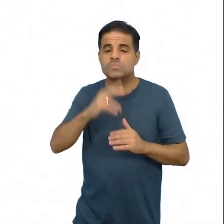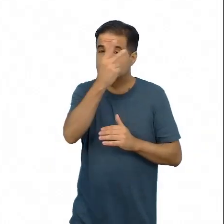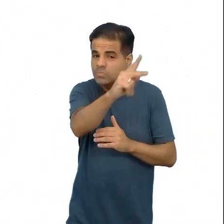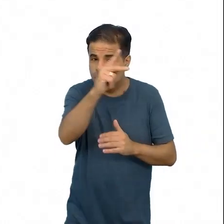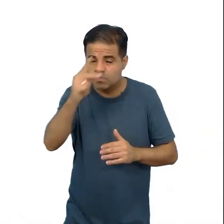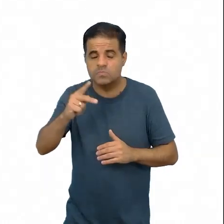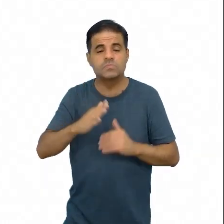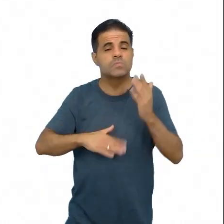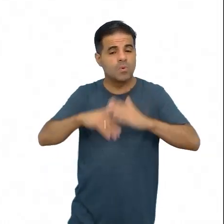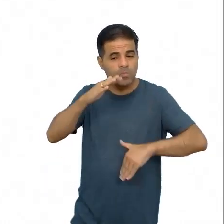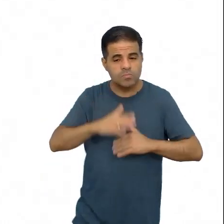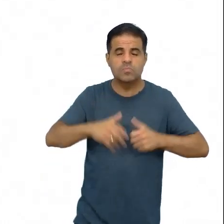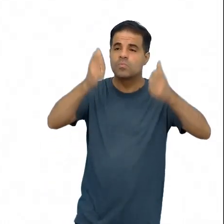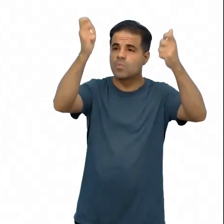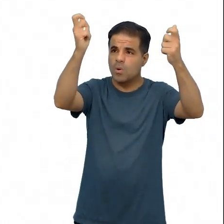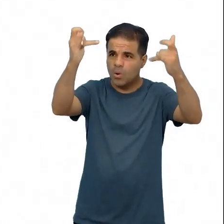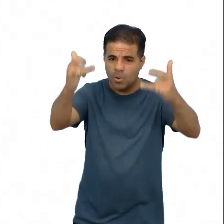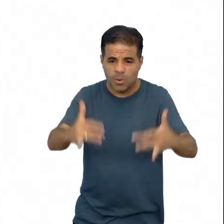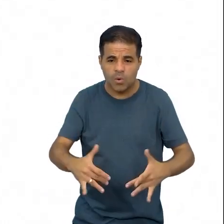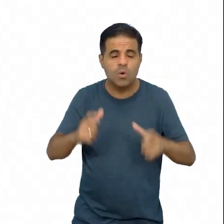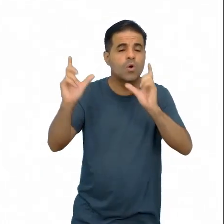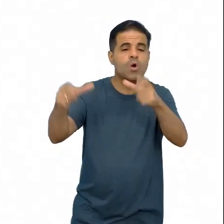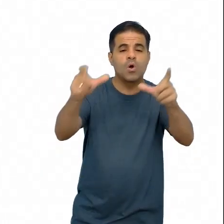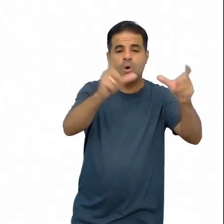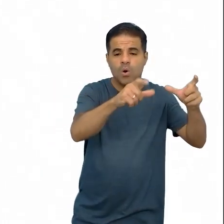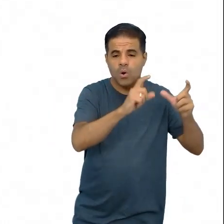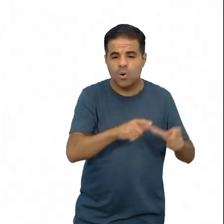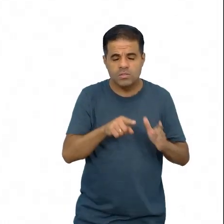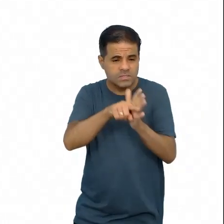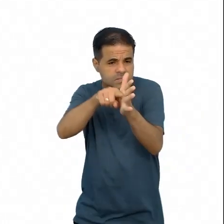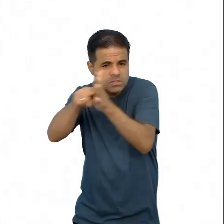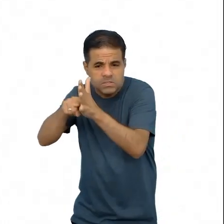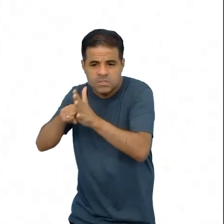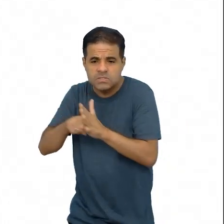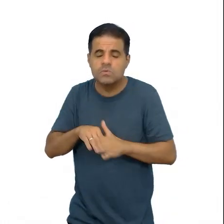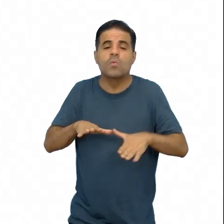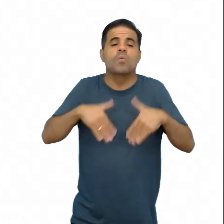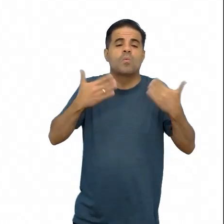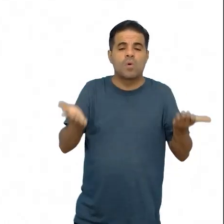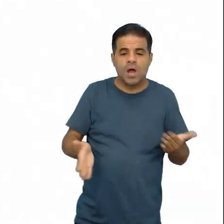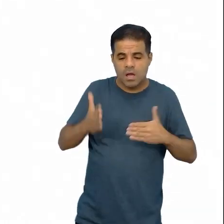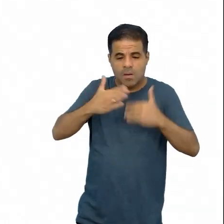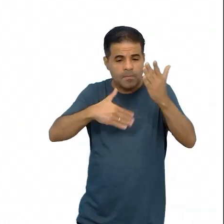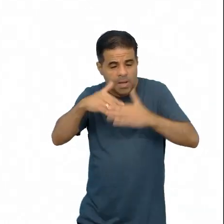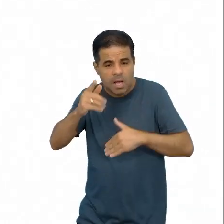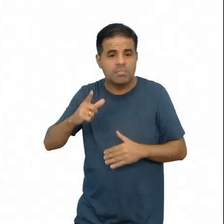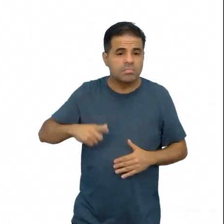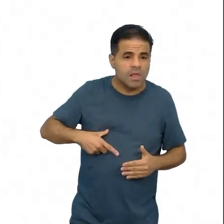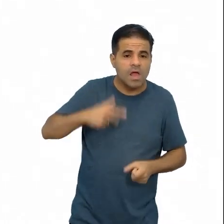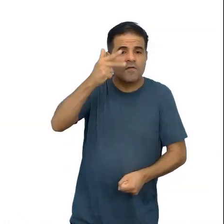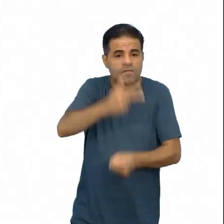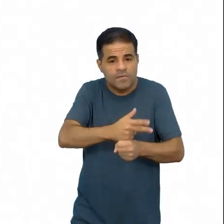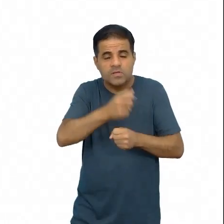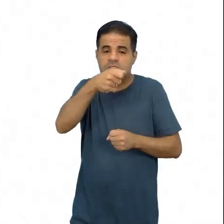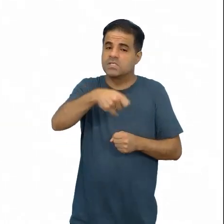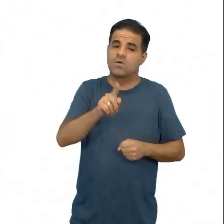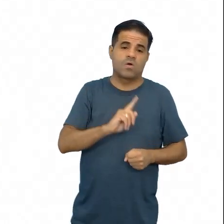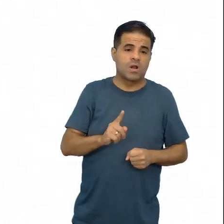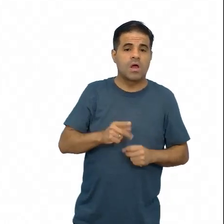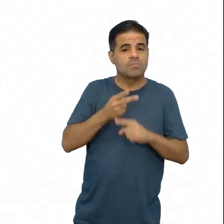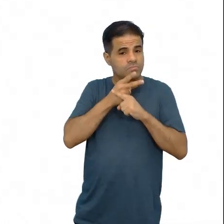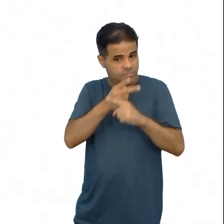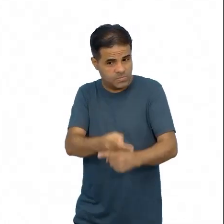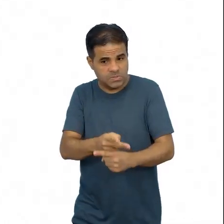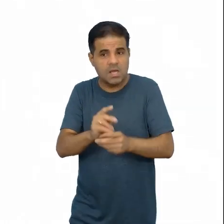que eu vou estar trabalhando nesse material, aonde ele pode pesquisar, quais materiais, se tem vídeo ou não, se eu posso buscar no